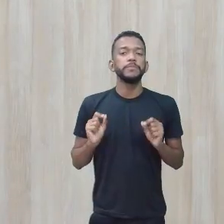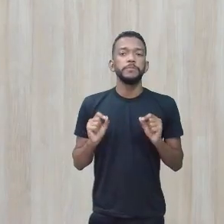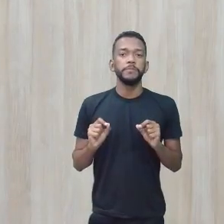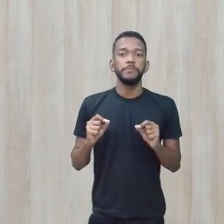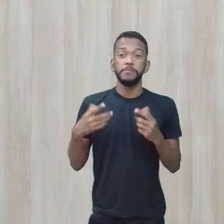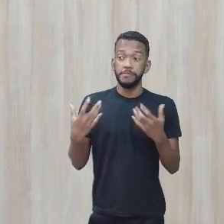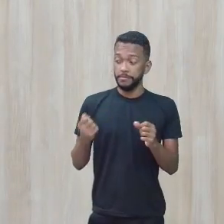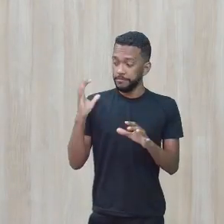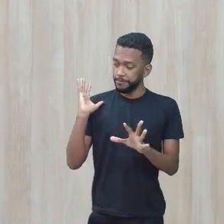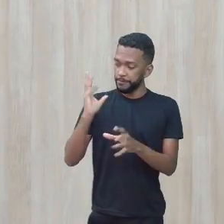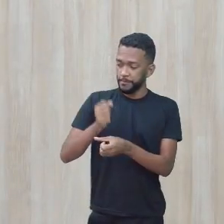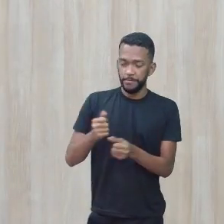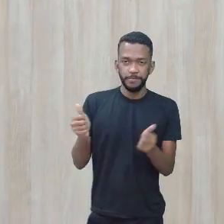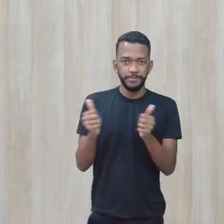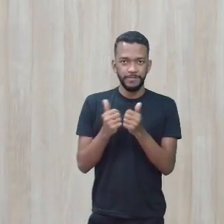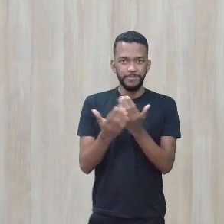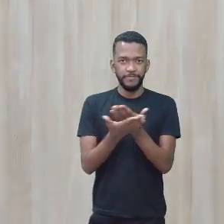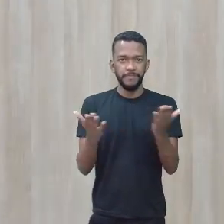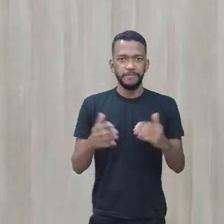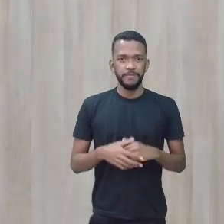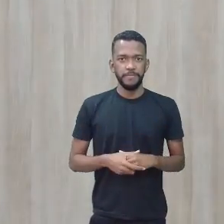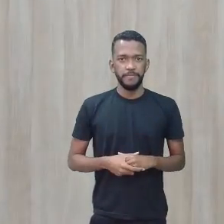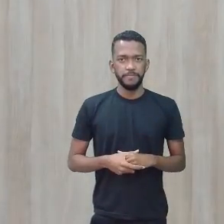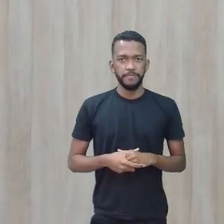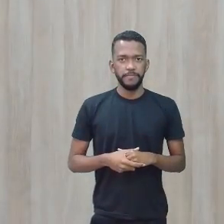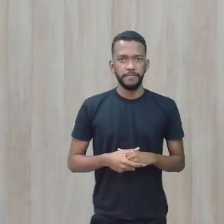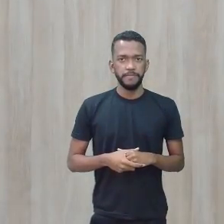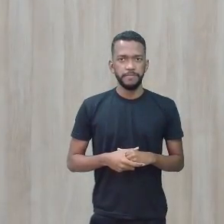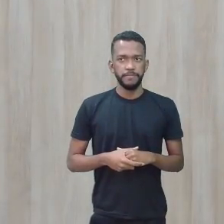revisar aqui com vocês.